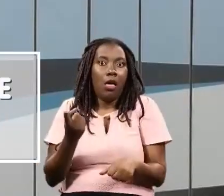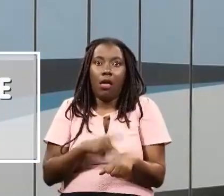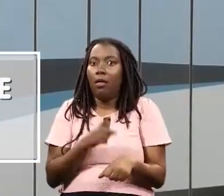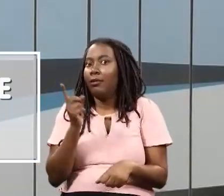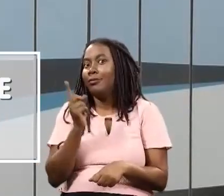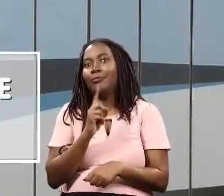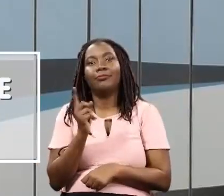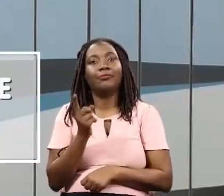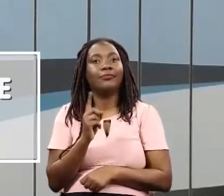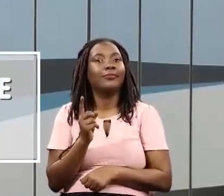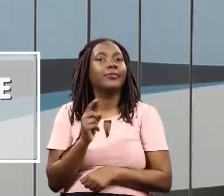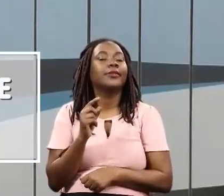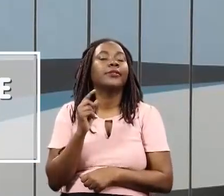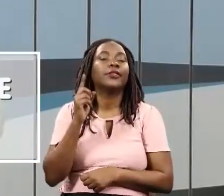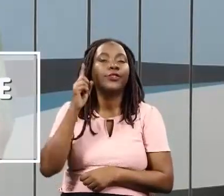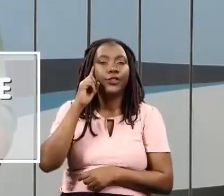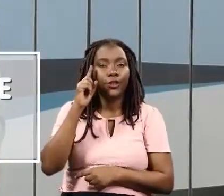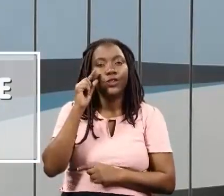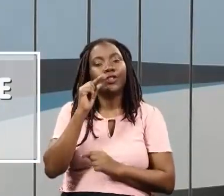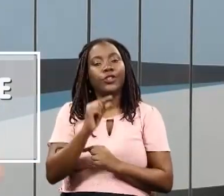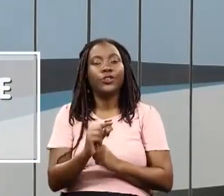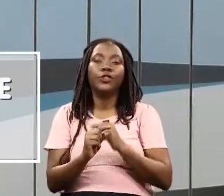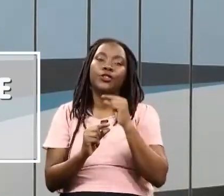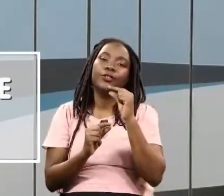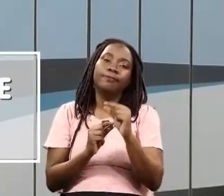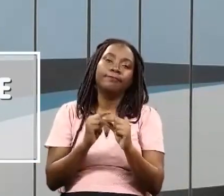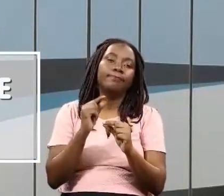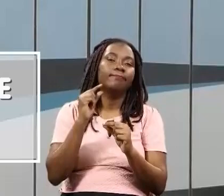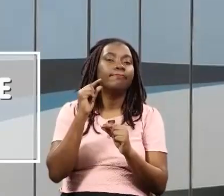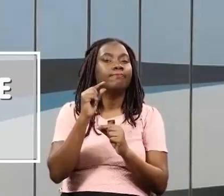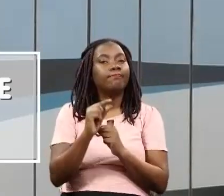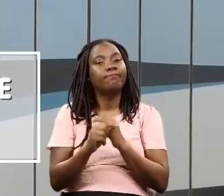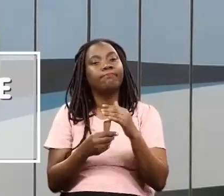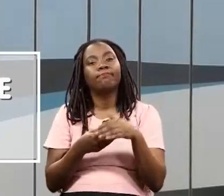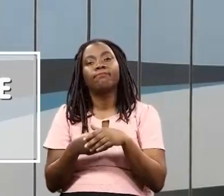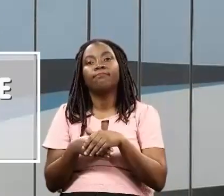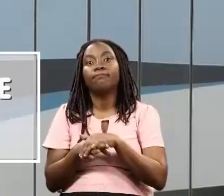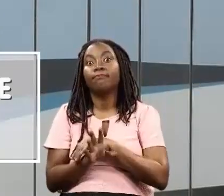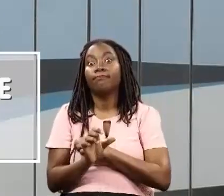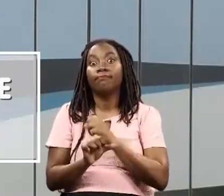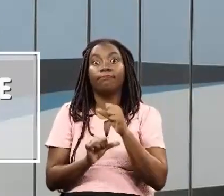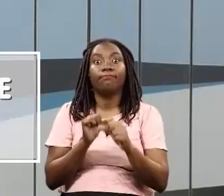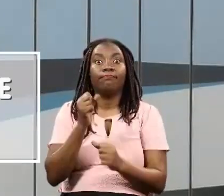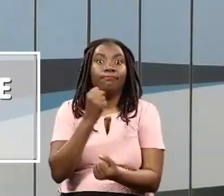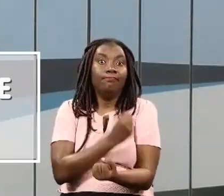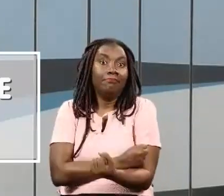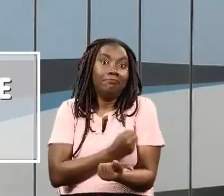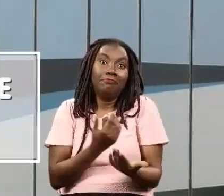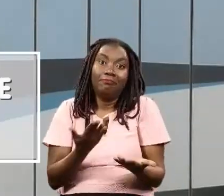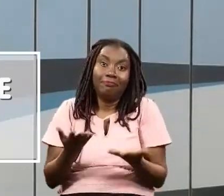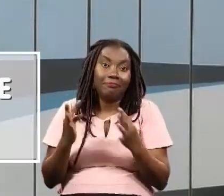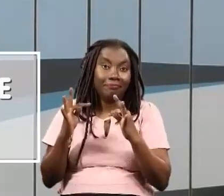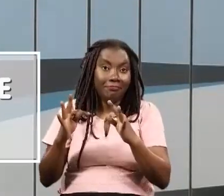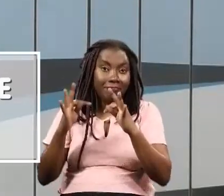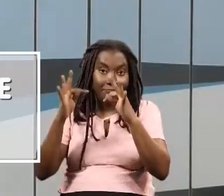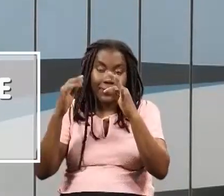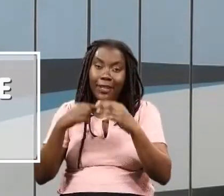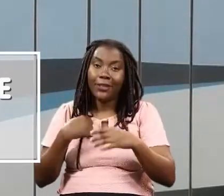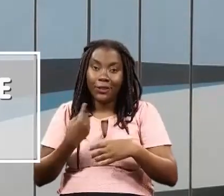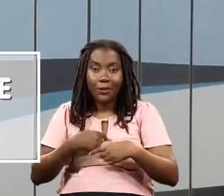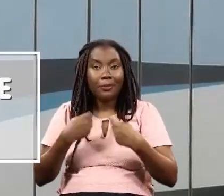Você vai dia após dia, ele entra na sua rotina e acaba virando uma dependência dessa tecnologia. Então, a gente